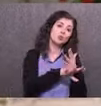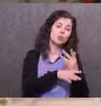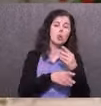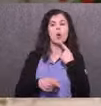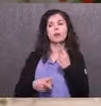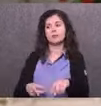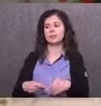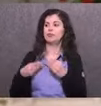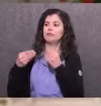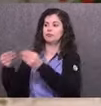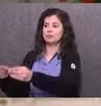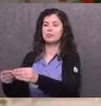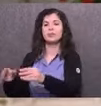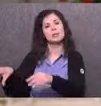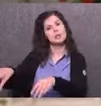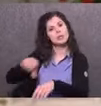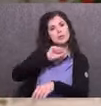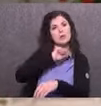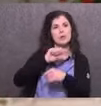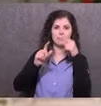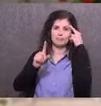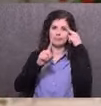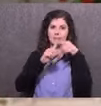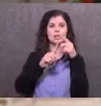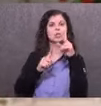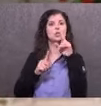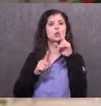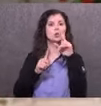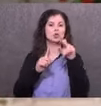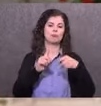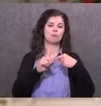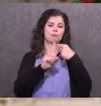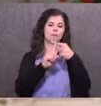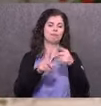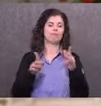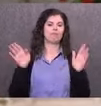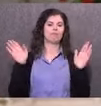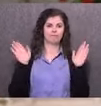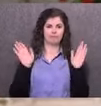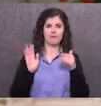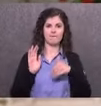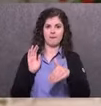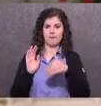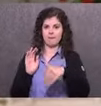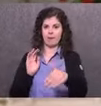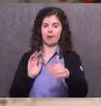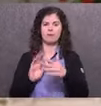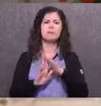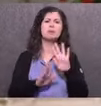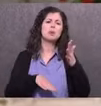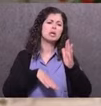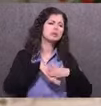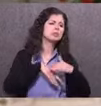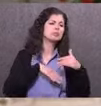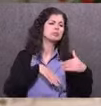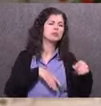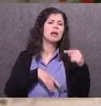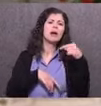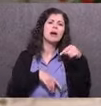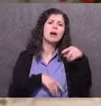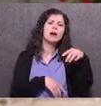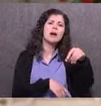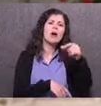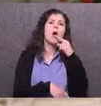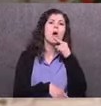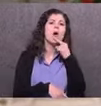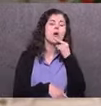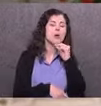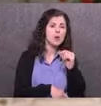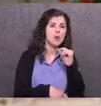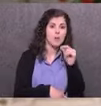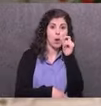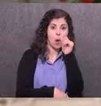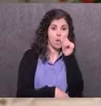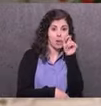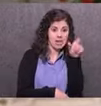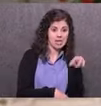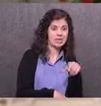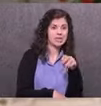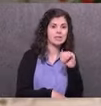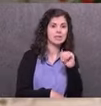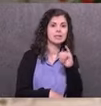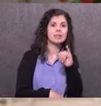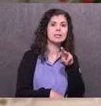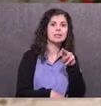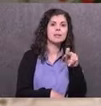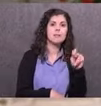crucificado. Ao saírem, encontraram um homem de Sirene, chamado Simão, e requisitaram-no